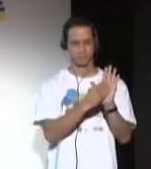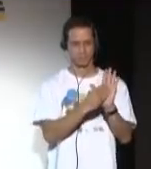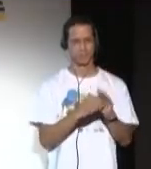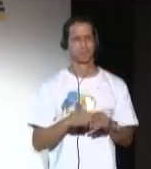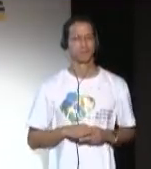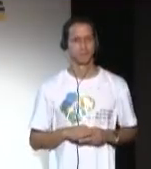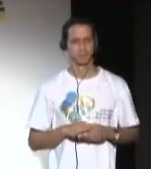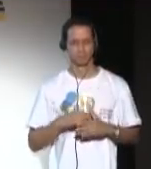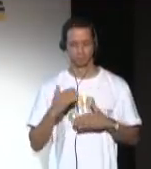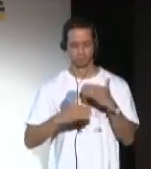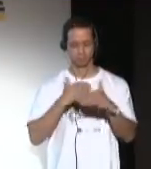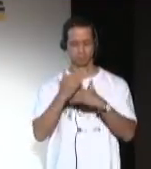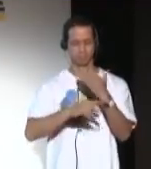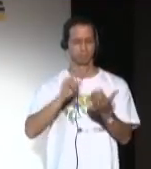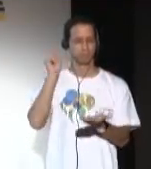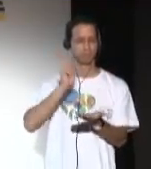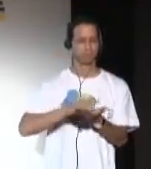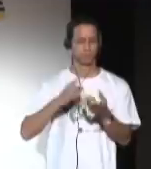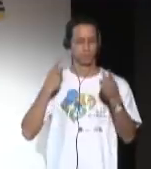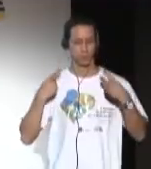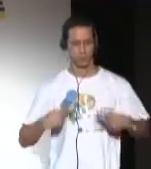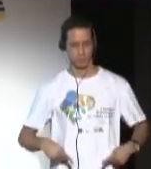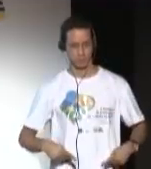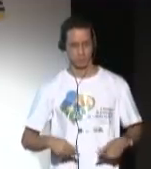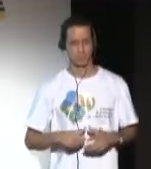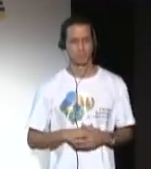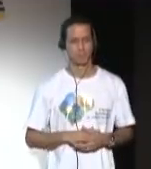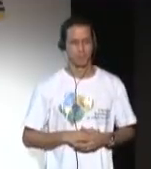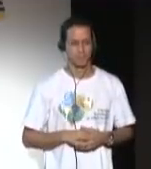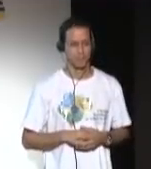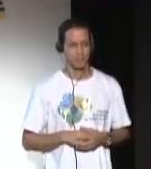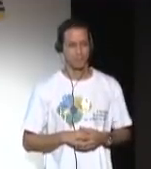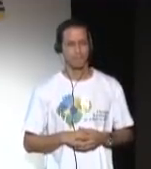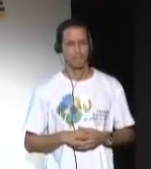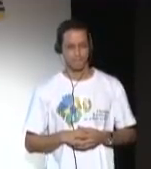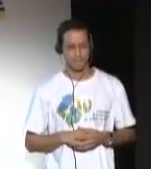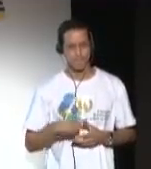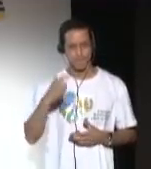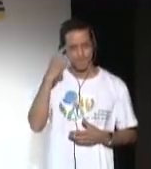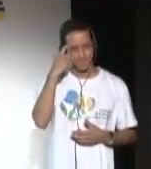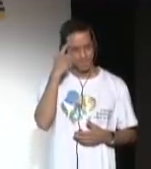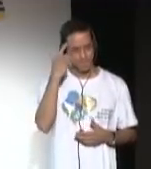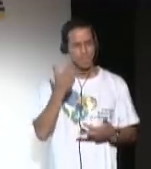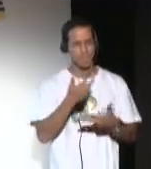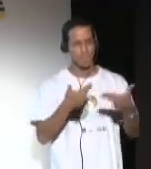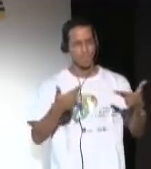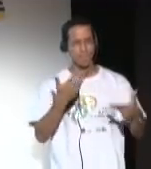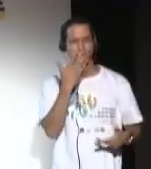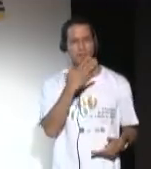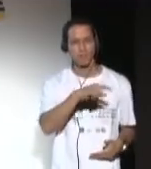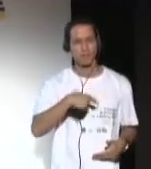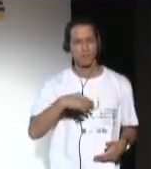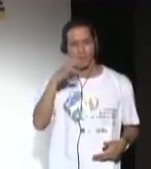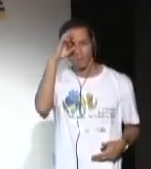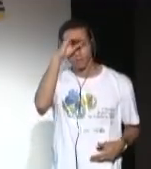desenvolvimento mais autêntico do ser humano. É aquela noção que as crianças vão aprender,